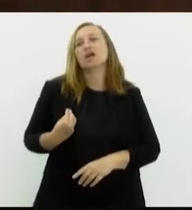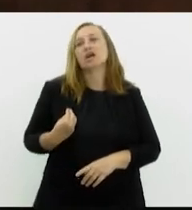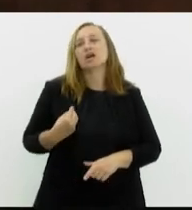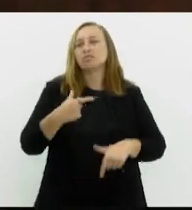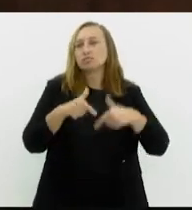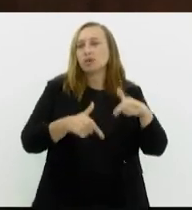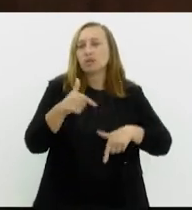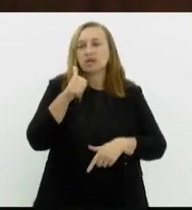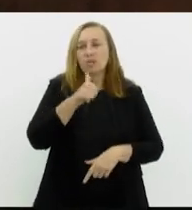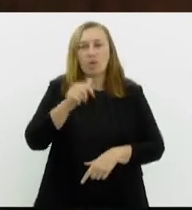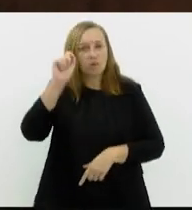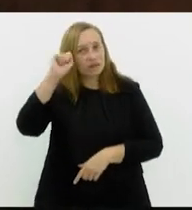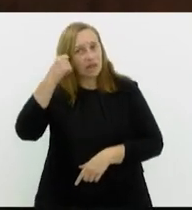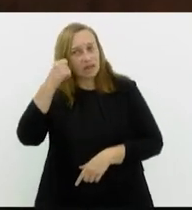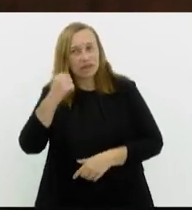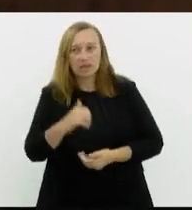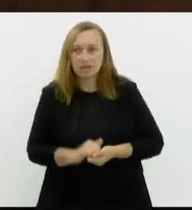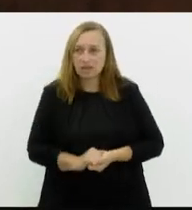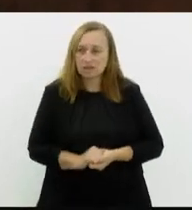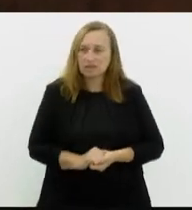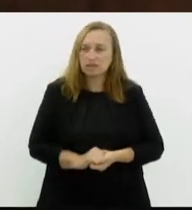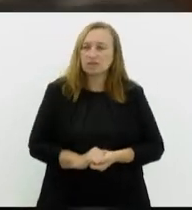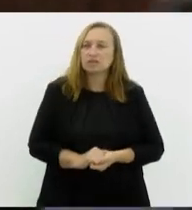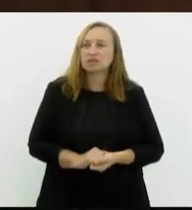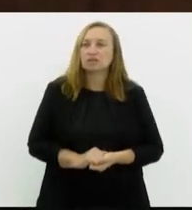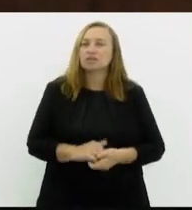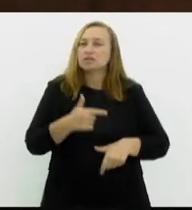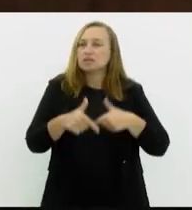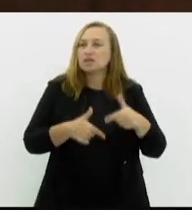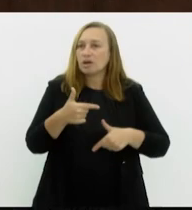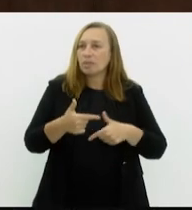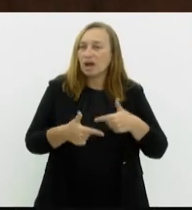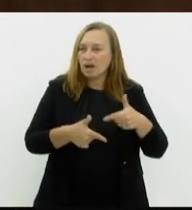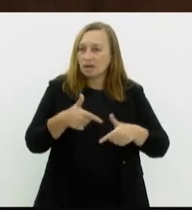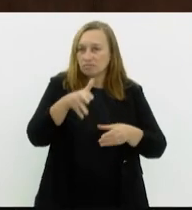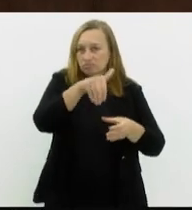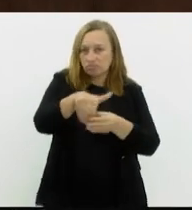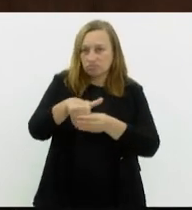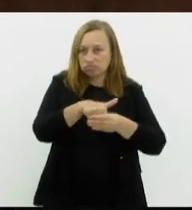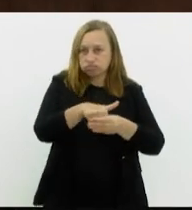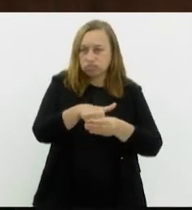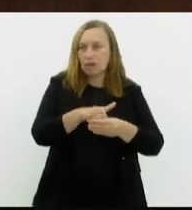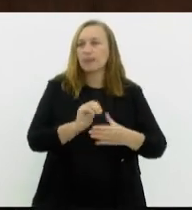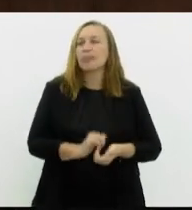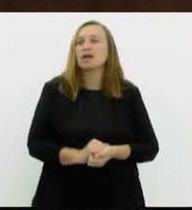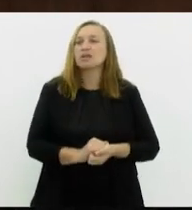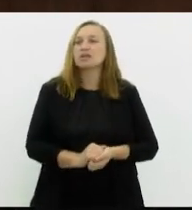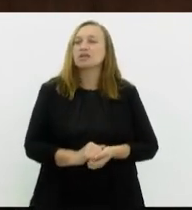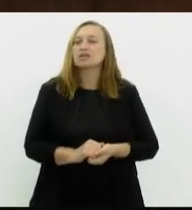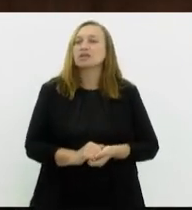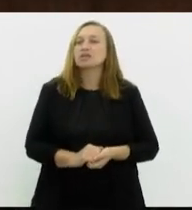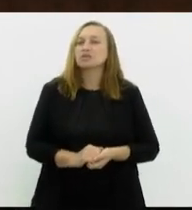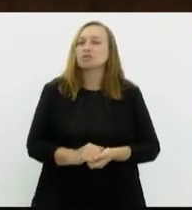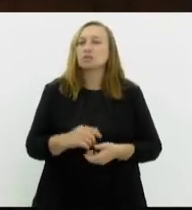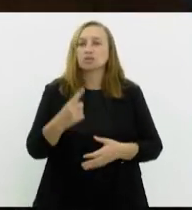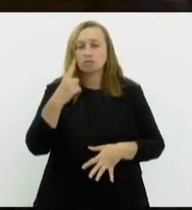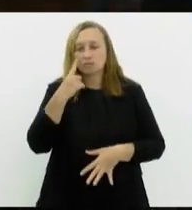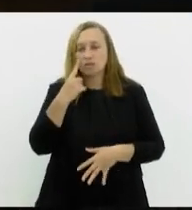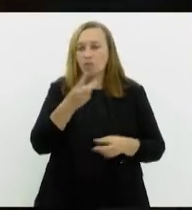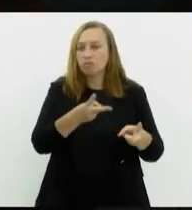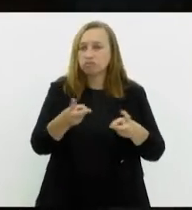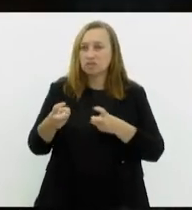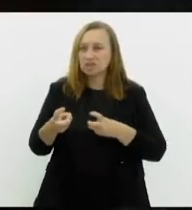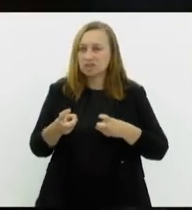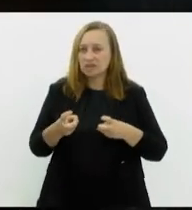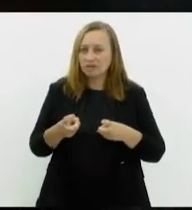mulheres negras. É uma fatia robusta e consistente do eleitorado. Quando fazemos o demarcador de raça